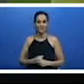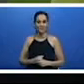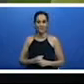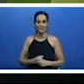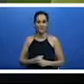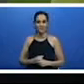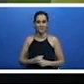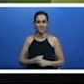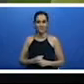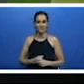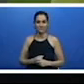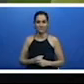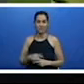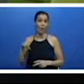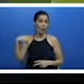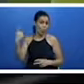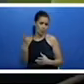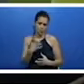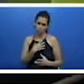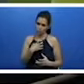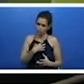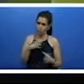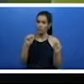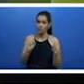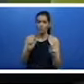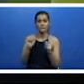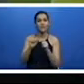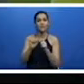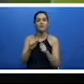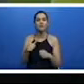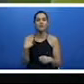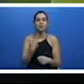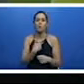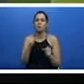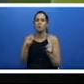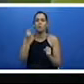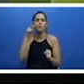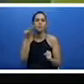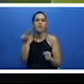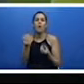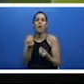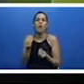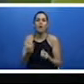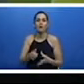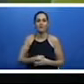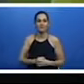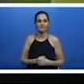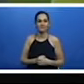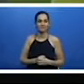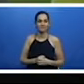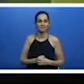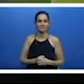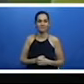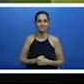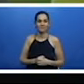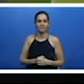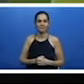Outra forma que a gente poderia enxergar também, ó. Esse daqui,